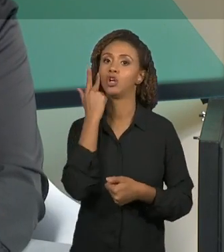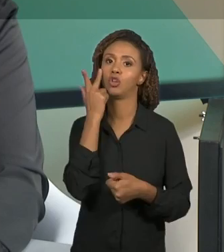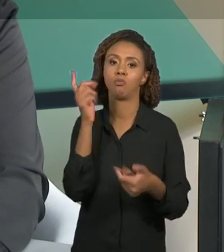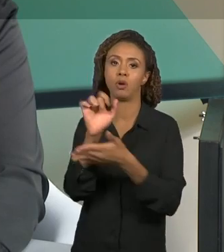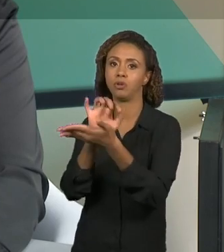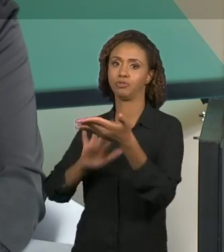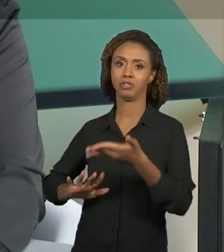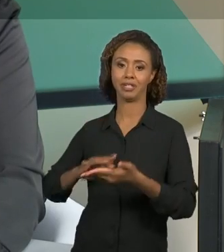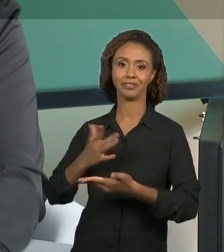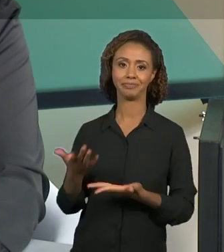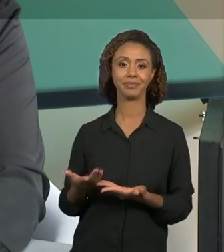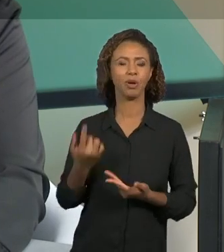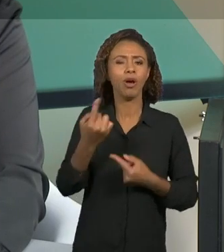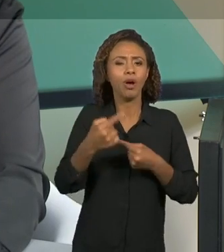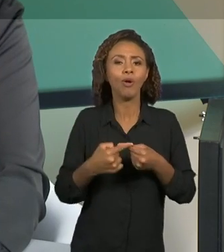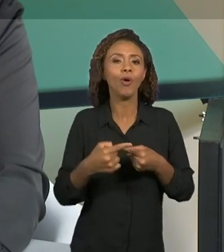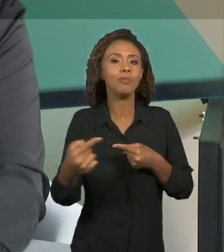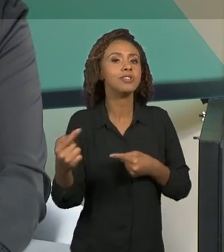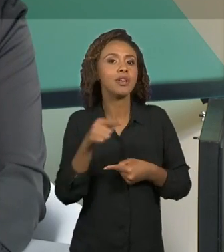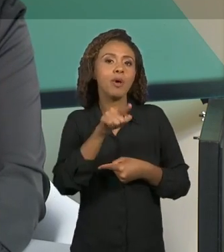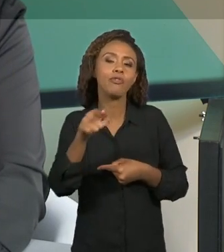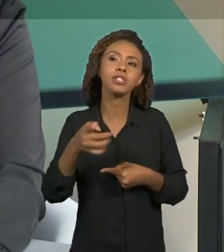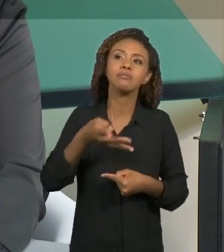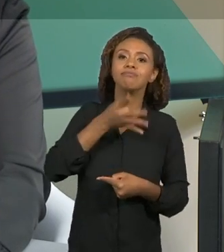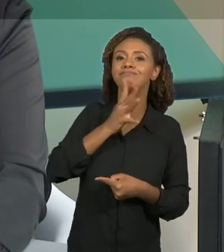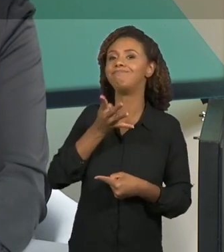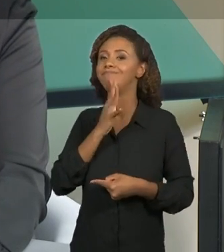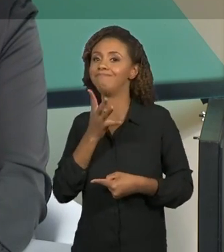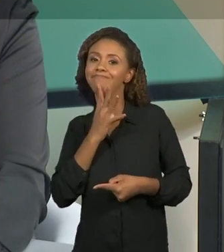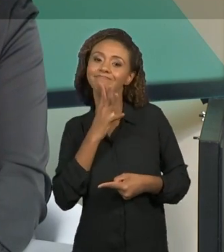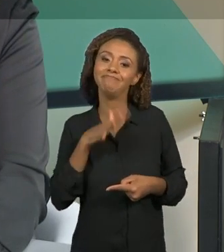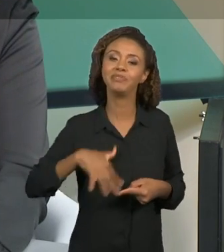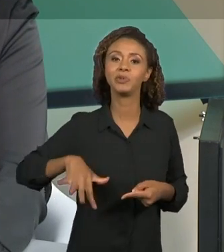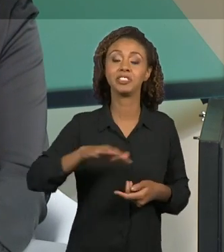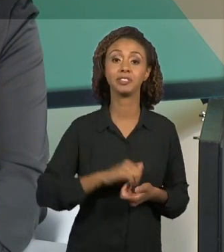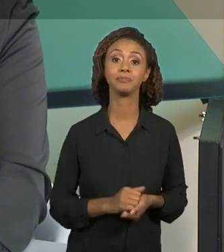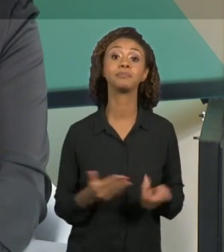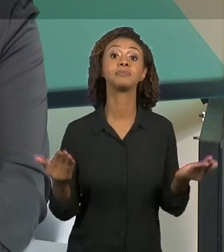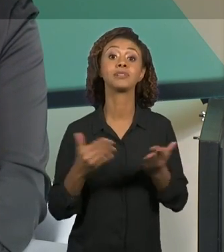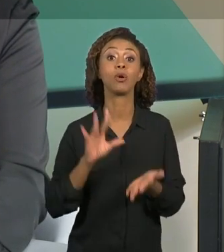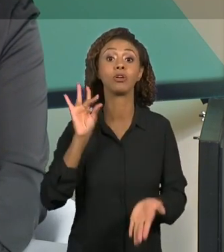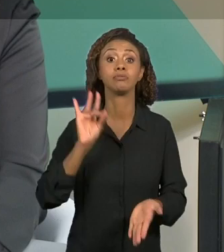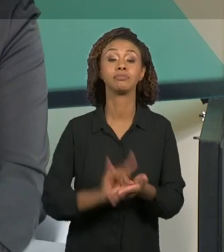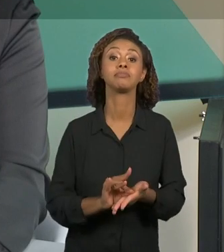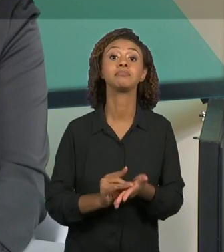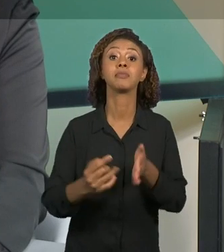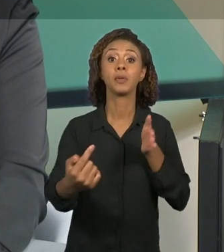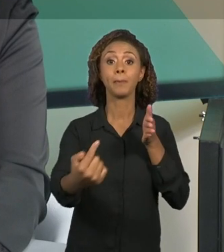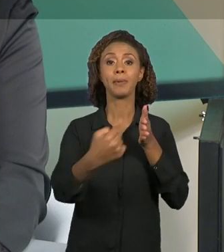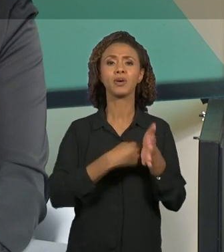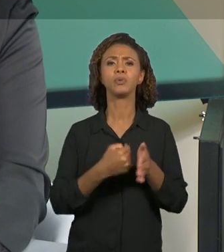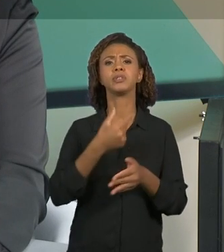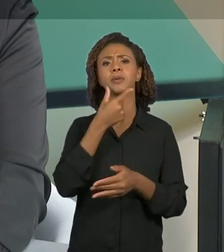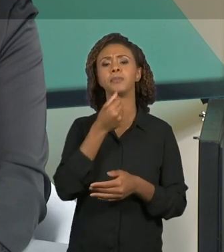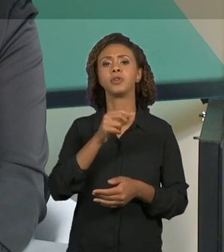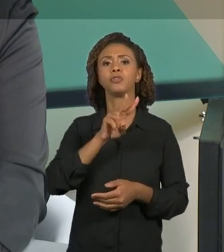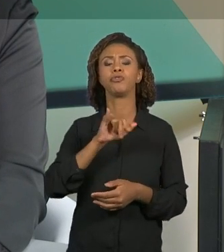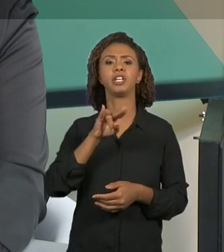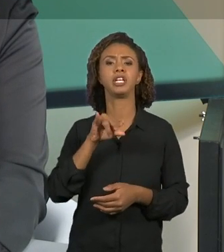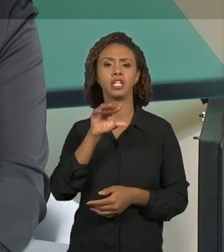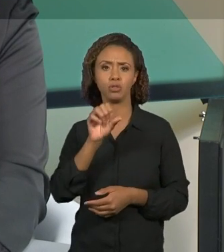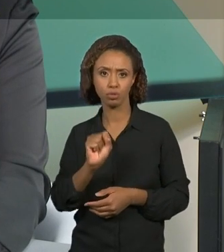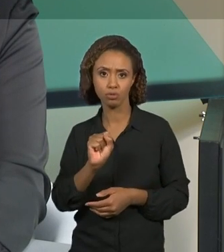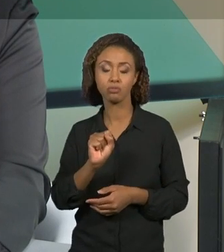do curso que a gente tem uma semana aí exatamente para fazer ambientação e agora a gente tem uma pergunta mais uma aqui do vinícius albuquerque